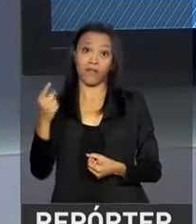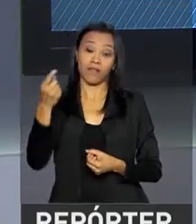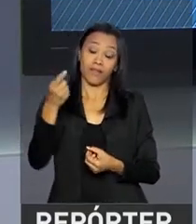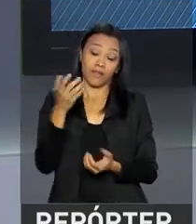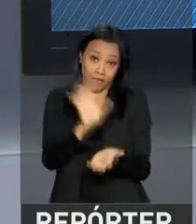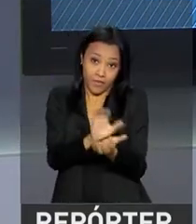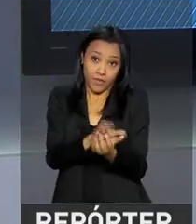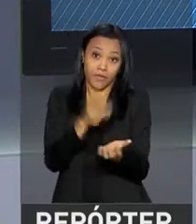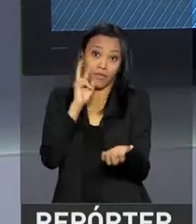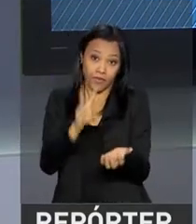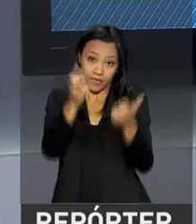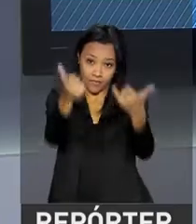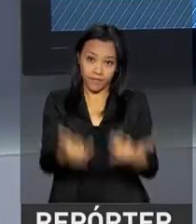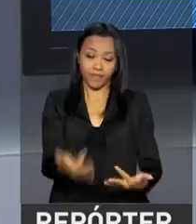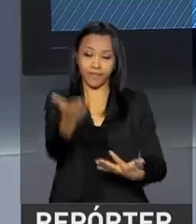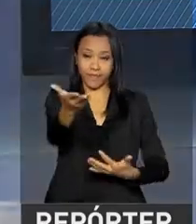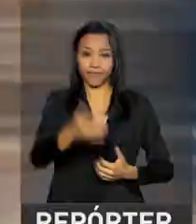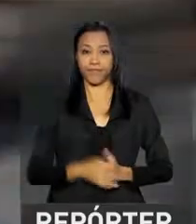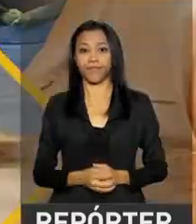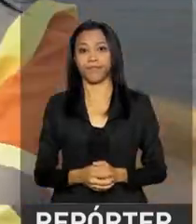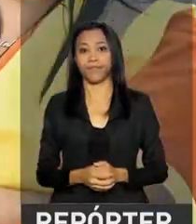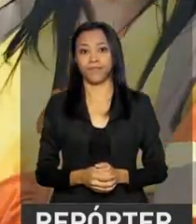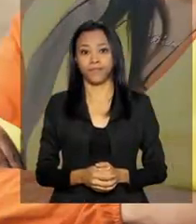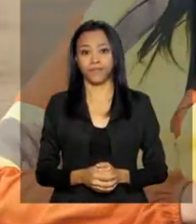está em alagoas e tem os detalhes